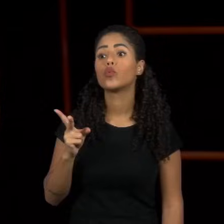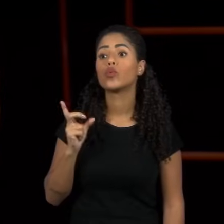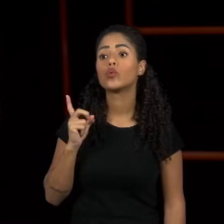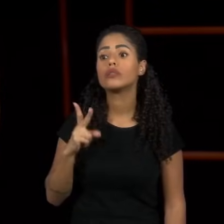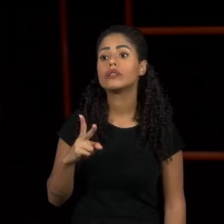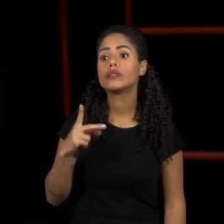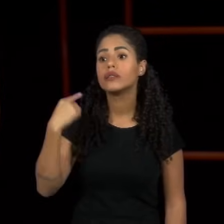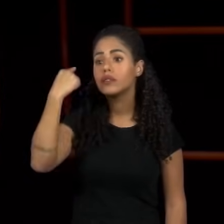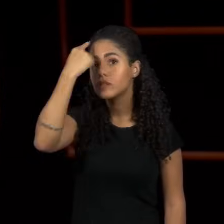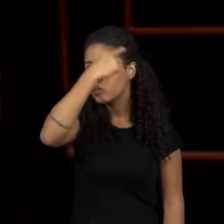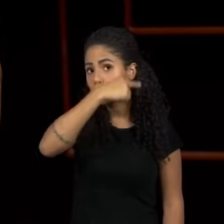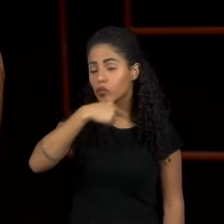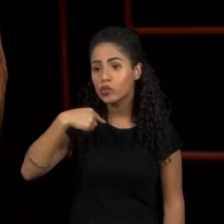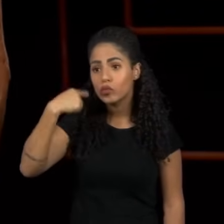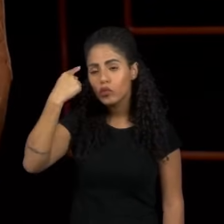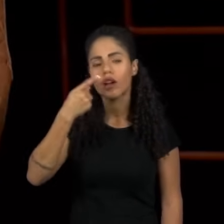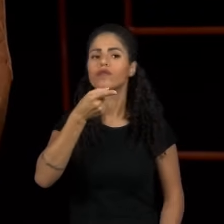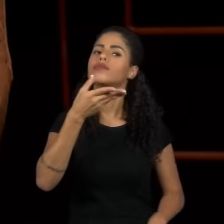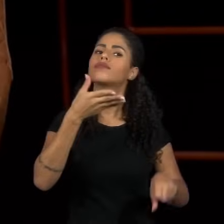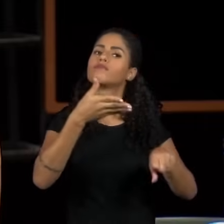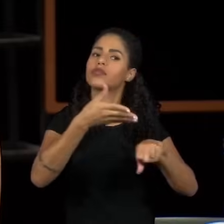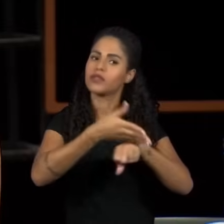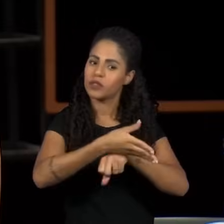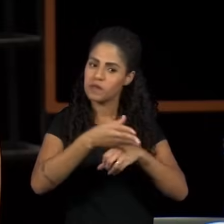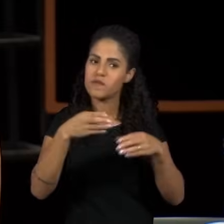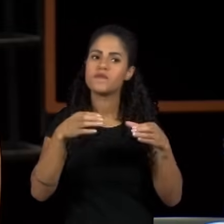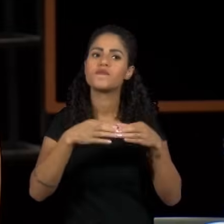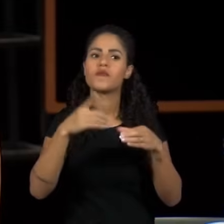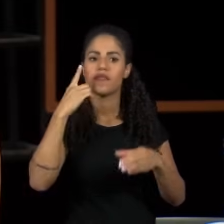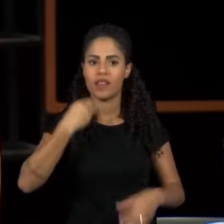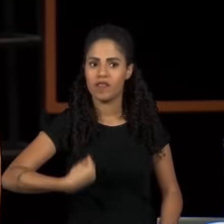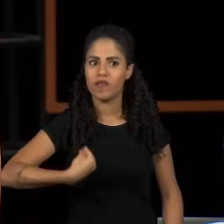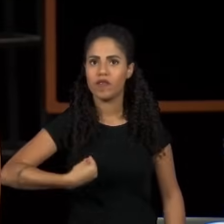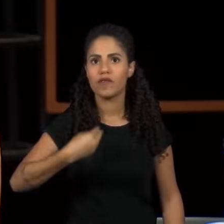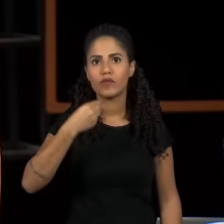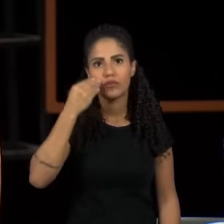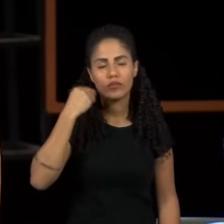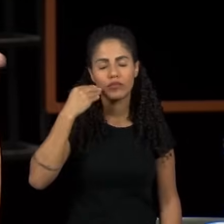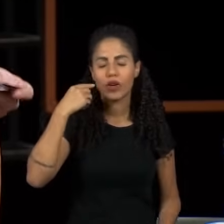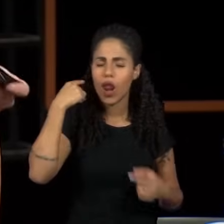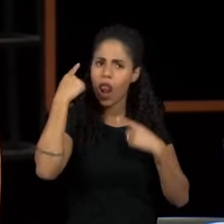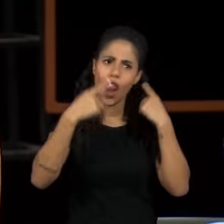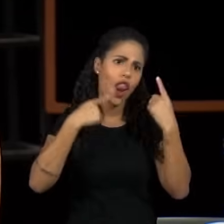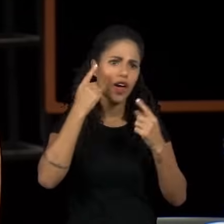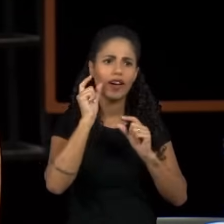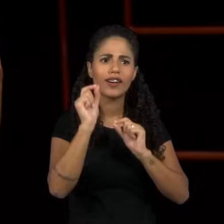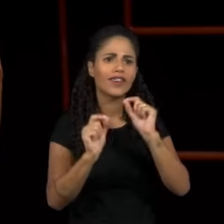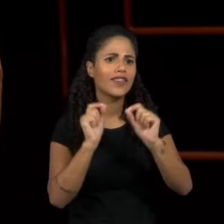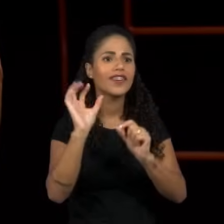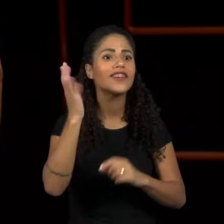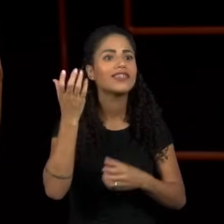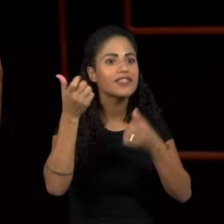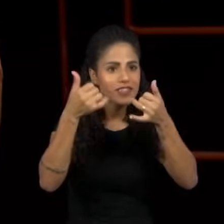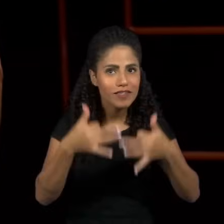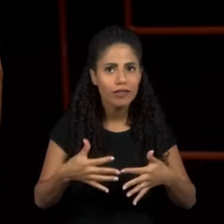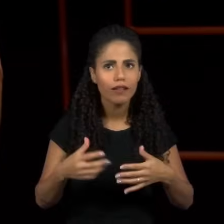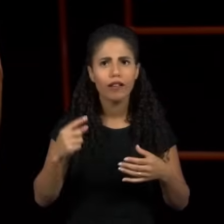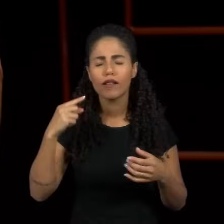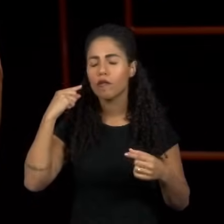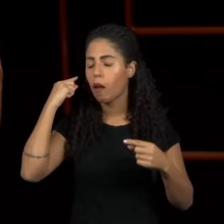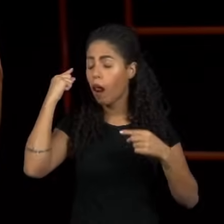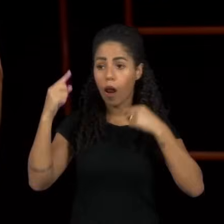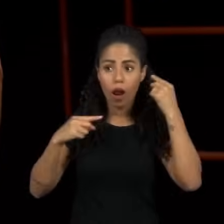12 horas de duração. Você estava no elenco. E viveu uma experiência bem doida. Conta pra gente, vai. Doida. Isso